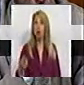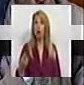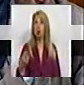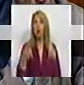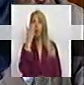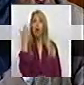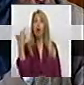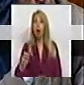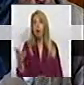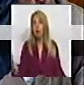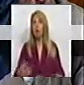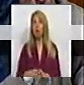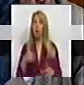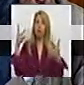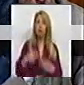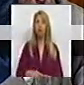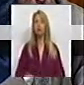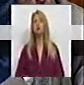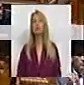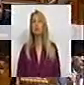dos pensionistas.